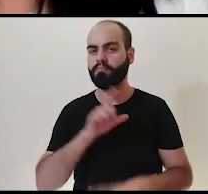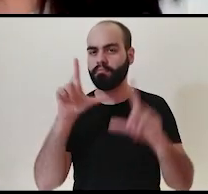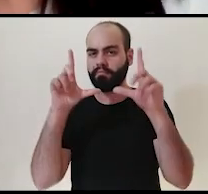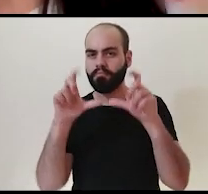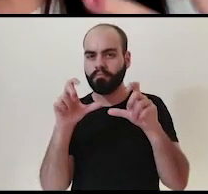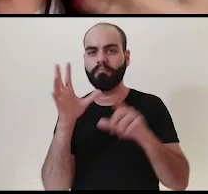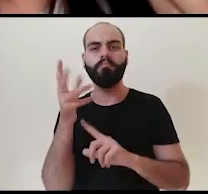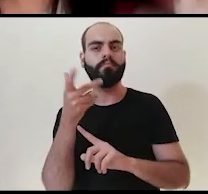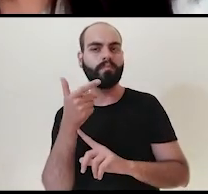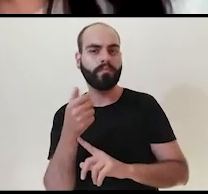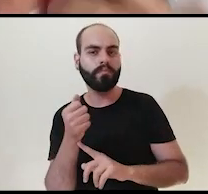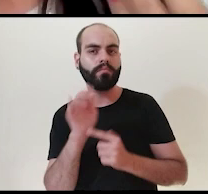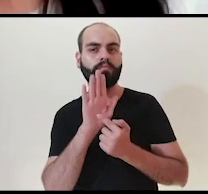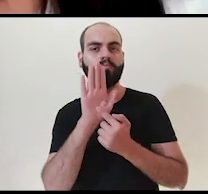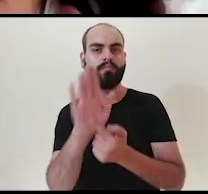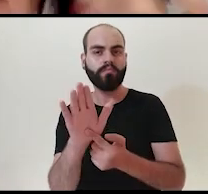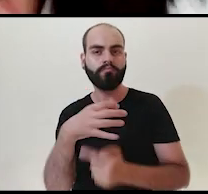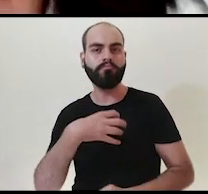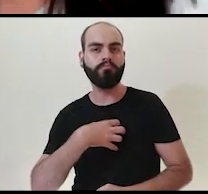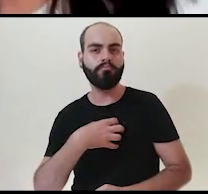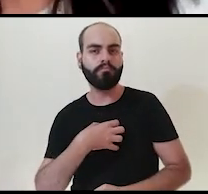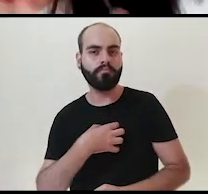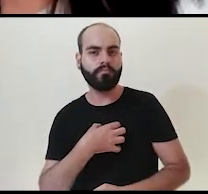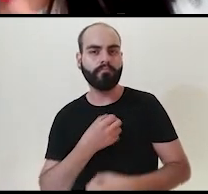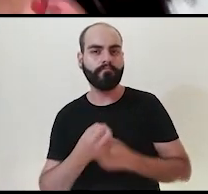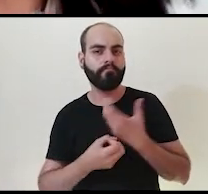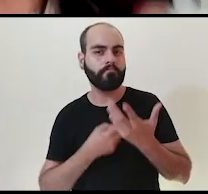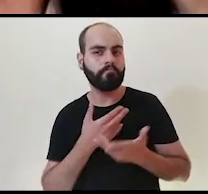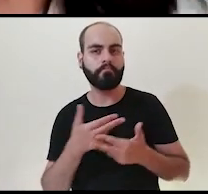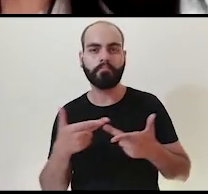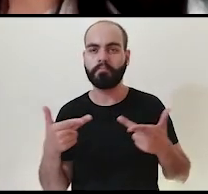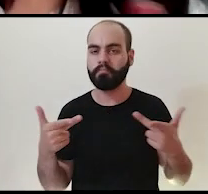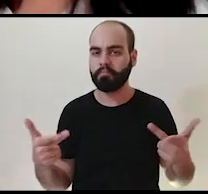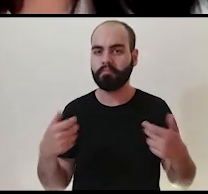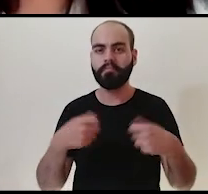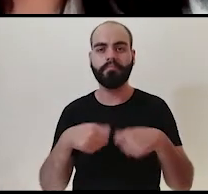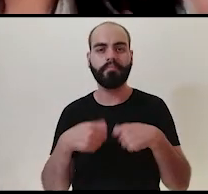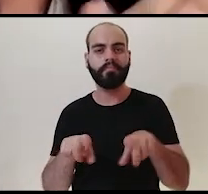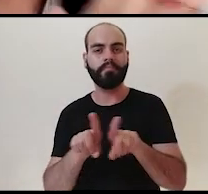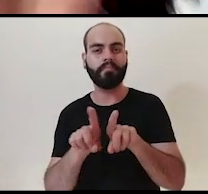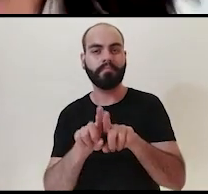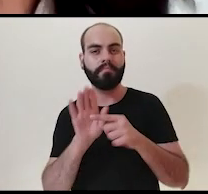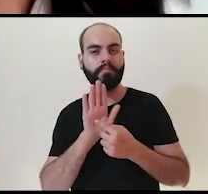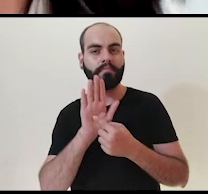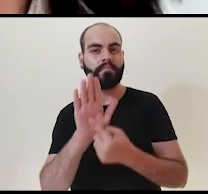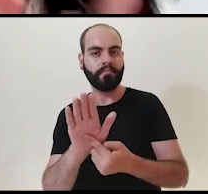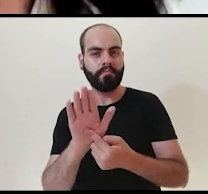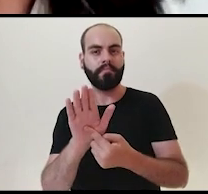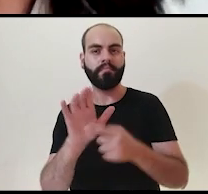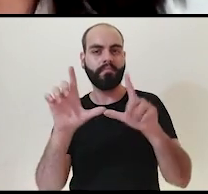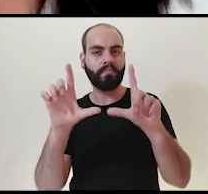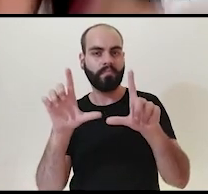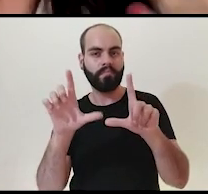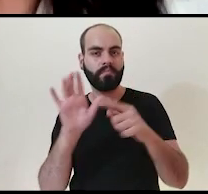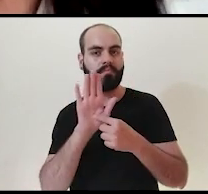artística. E vai revelar uma expressão de sentimento sua, mas você também tem que retratar esse cenário para que as